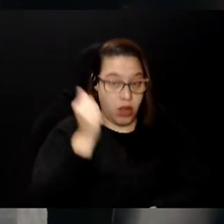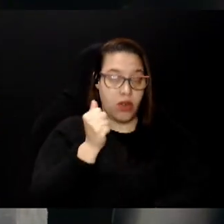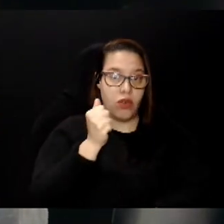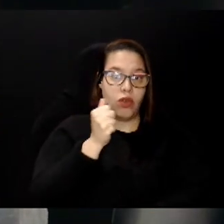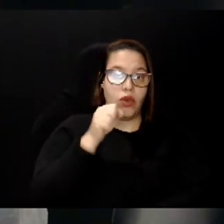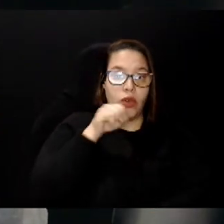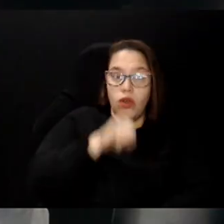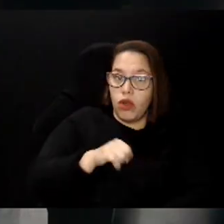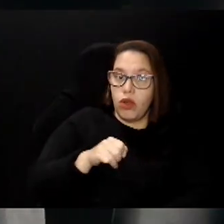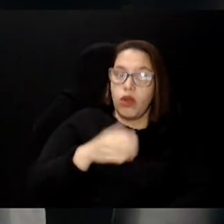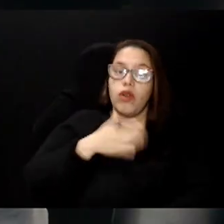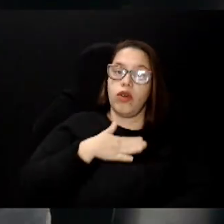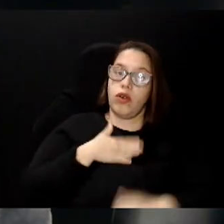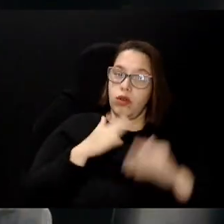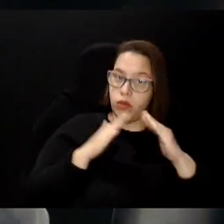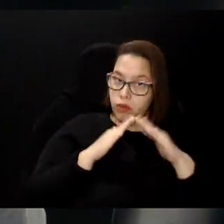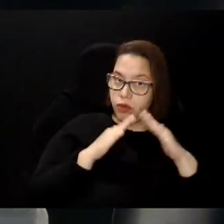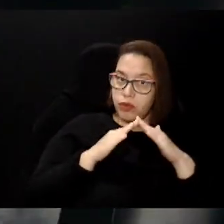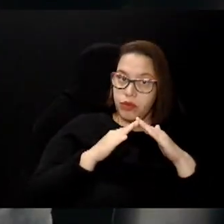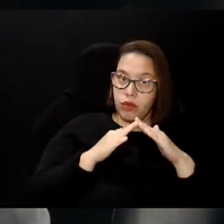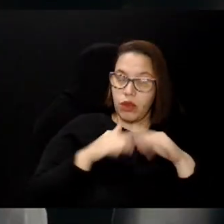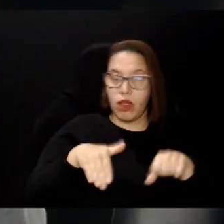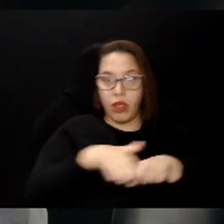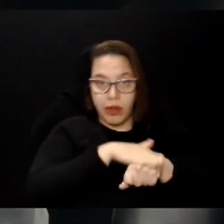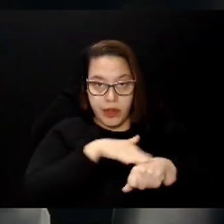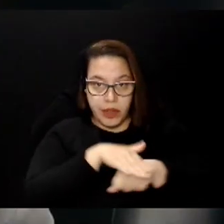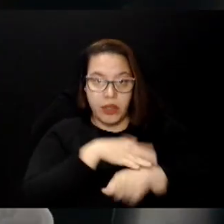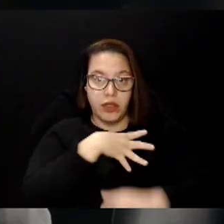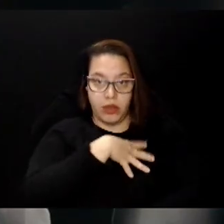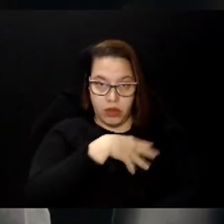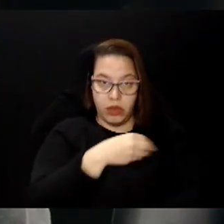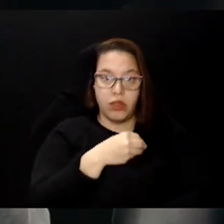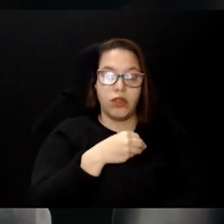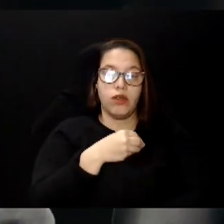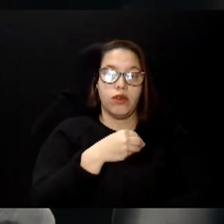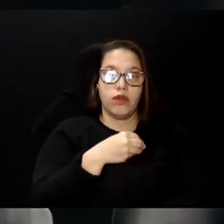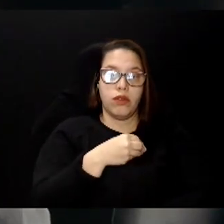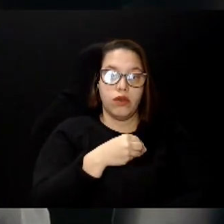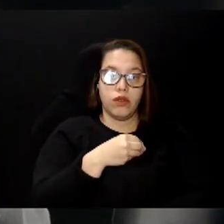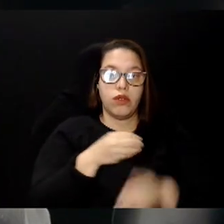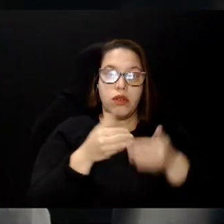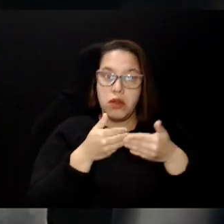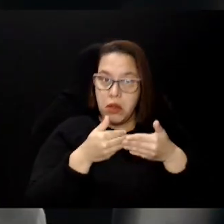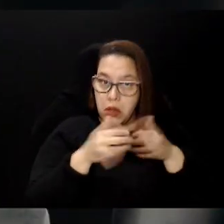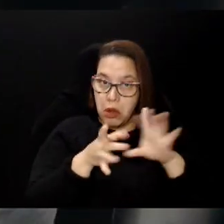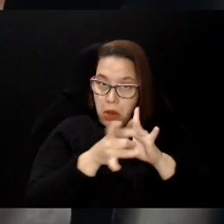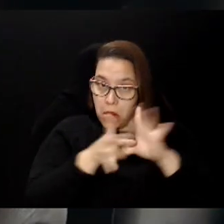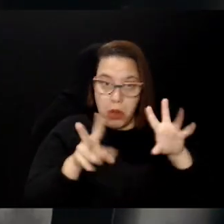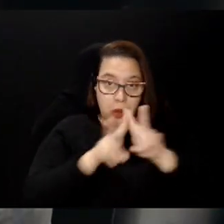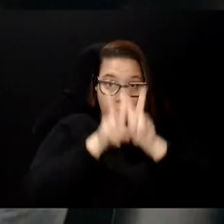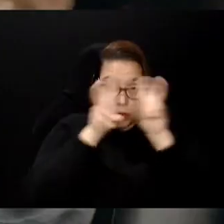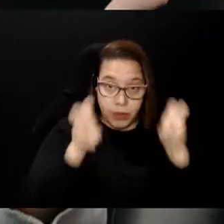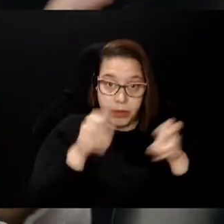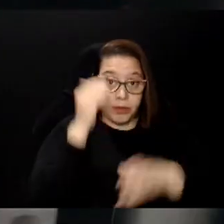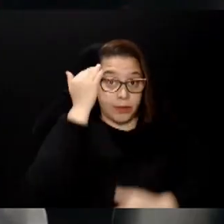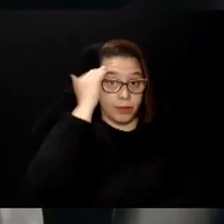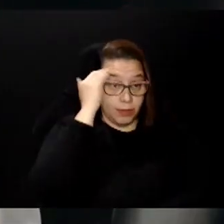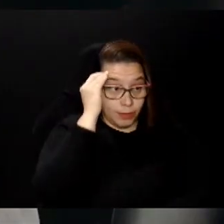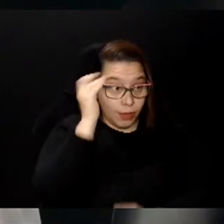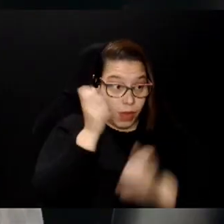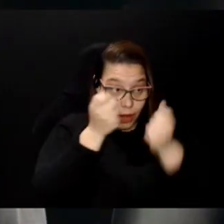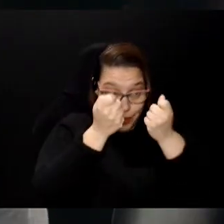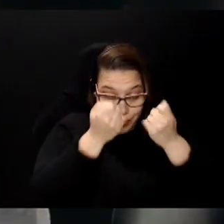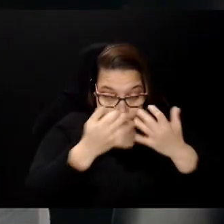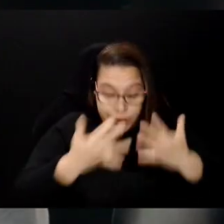casa converso com meus filhos de forma aberta sobre isso, para explicar para eles o que pode, o que